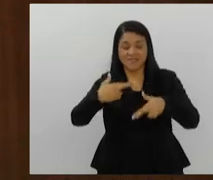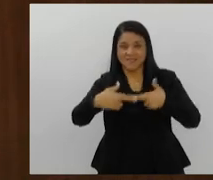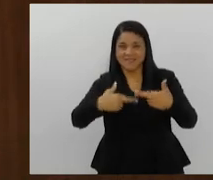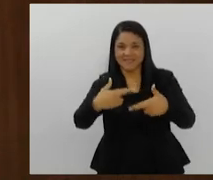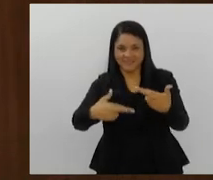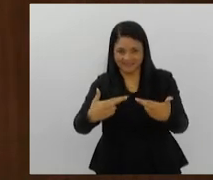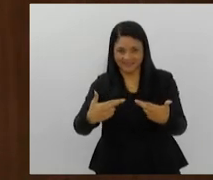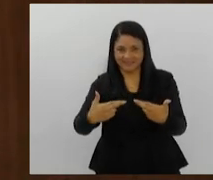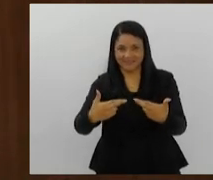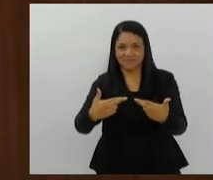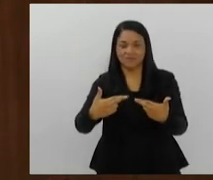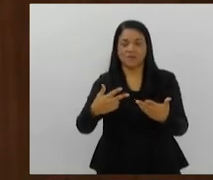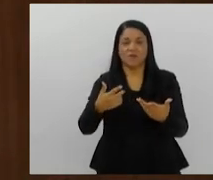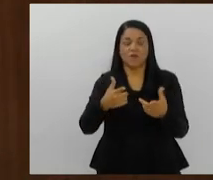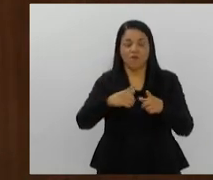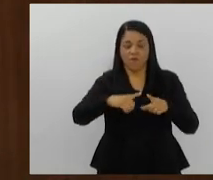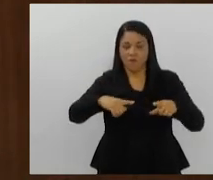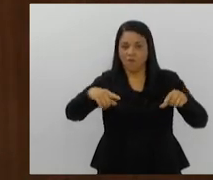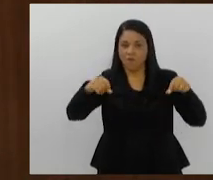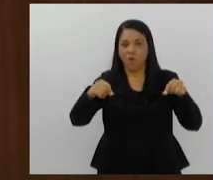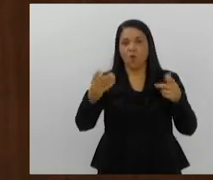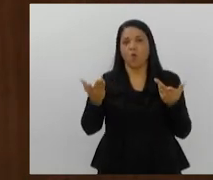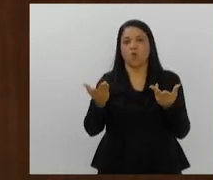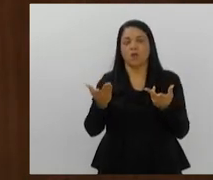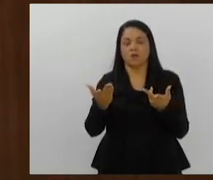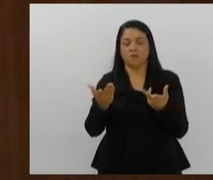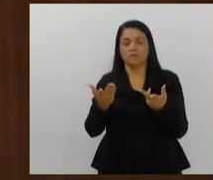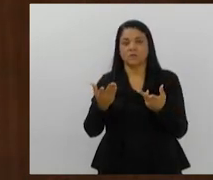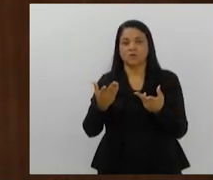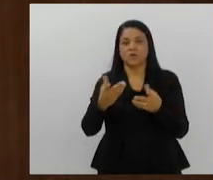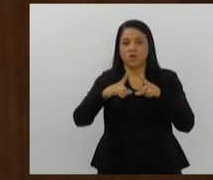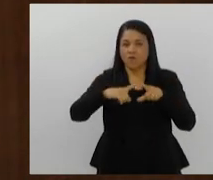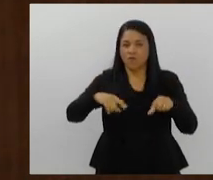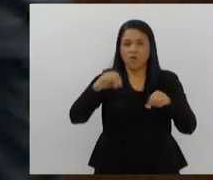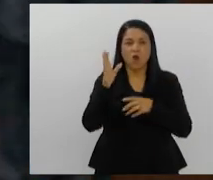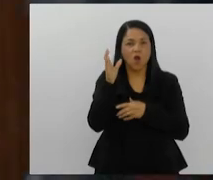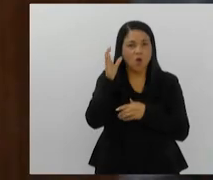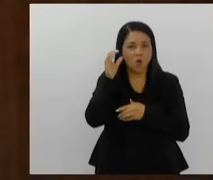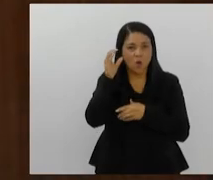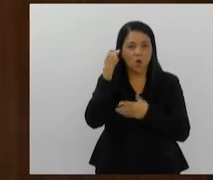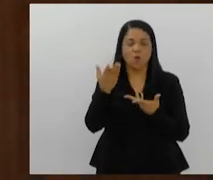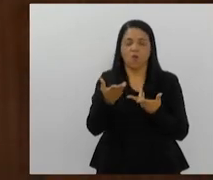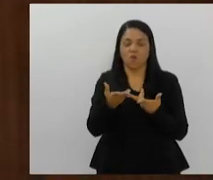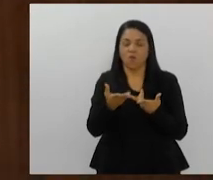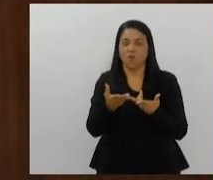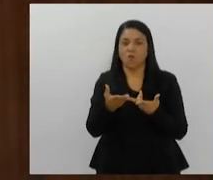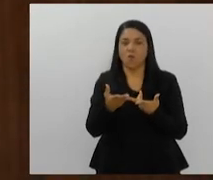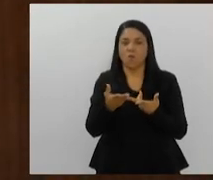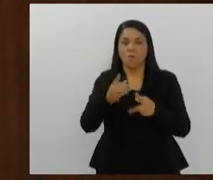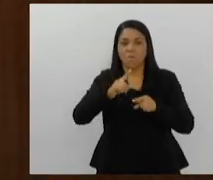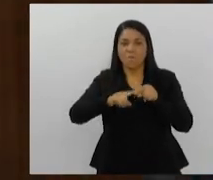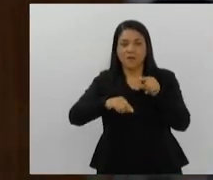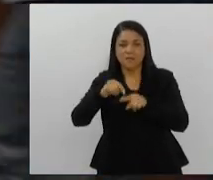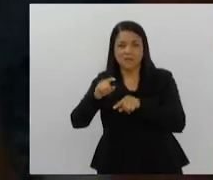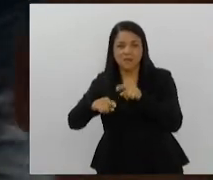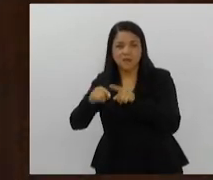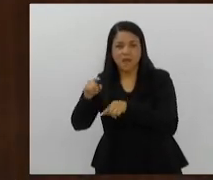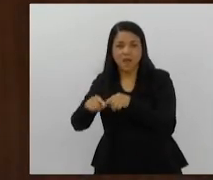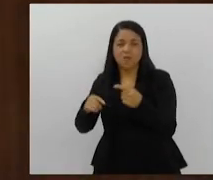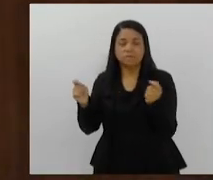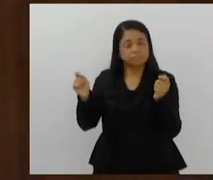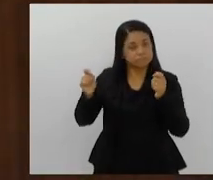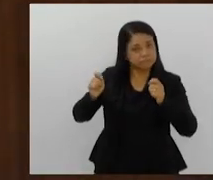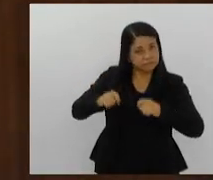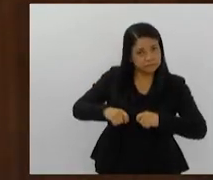ou seja, folhas de bananeira, folhas de coco, materiais orgânicos para a produção de instrumentos que